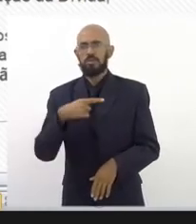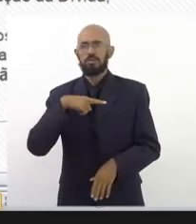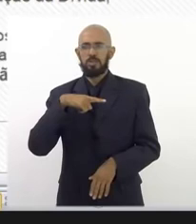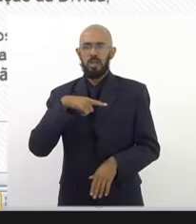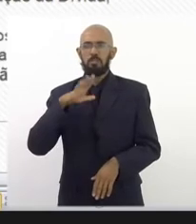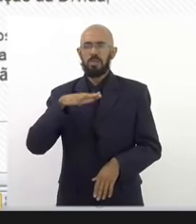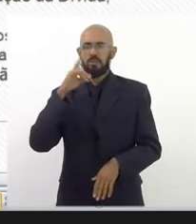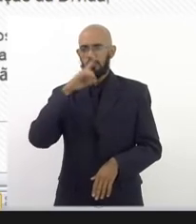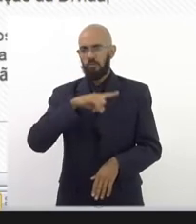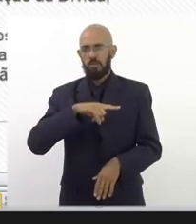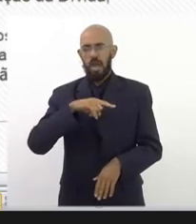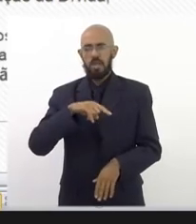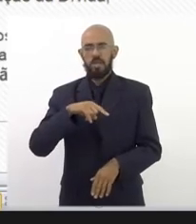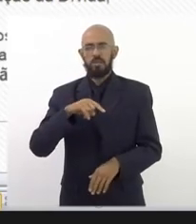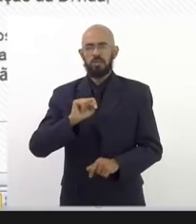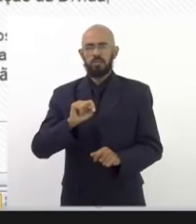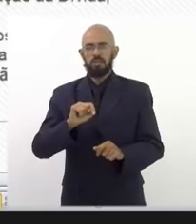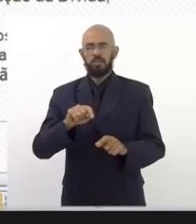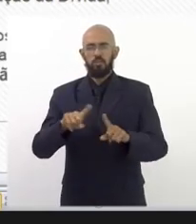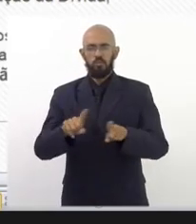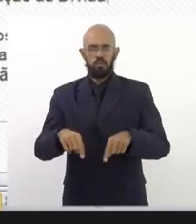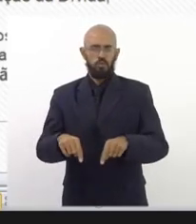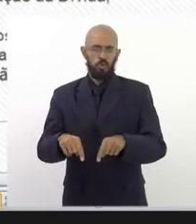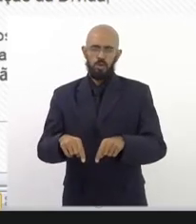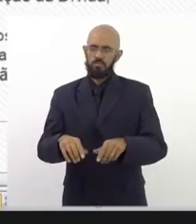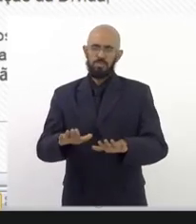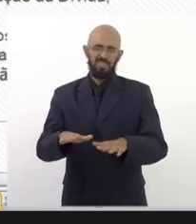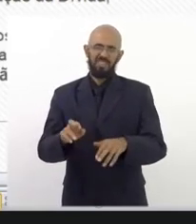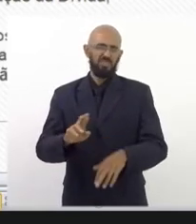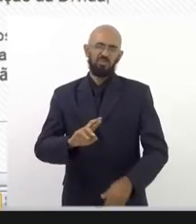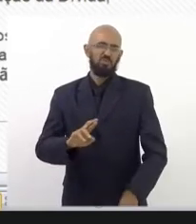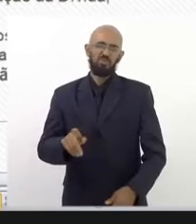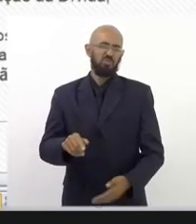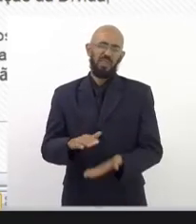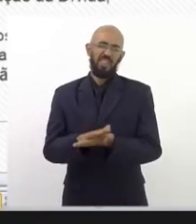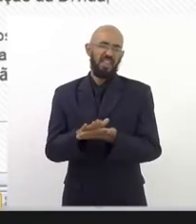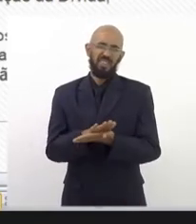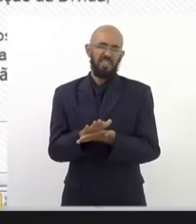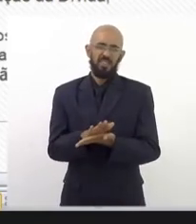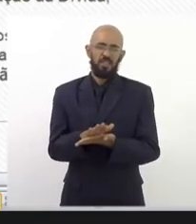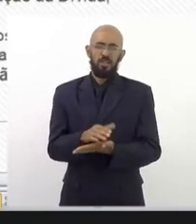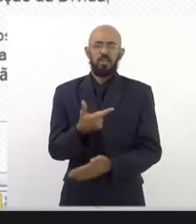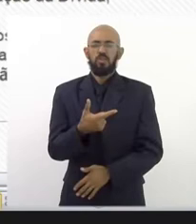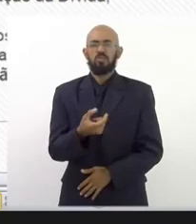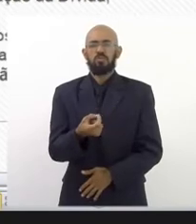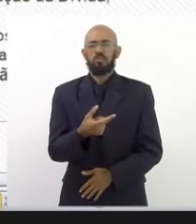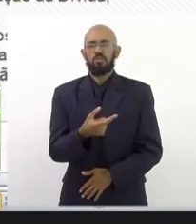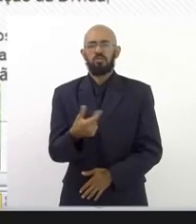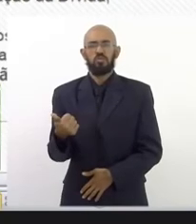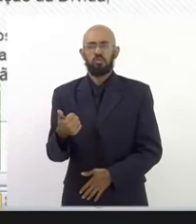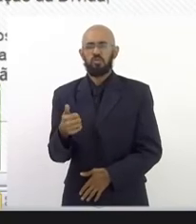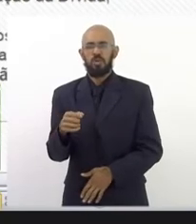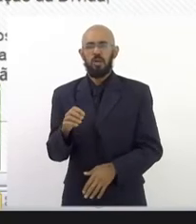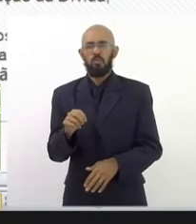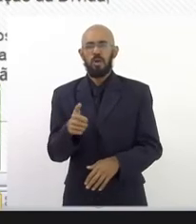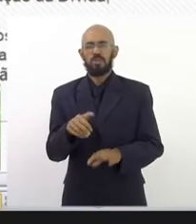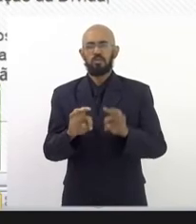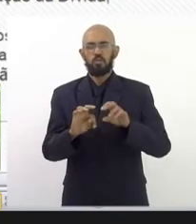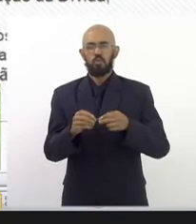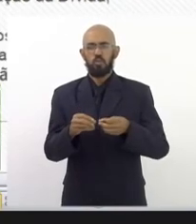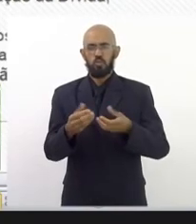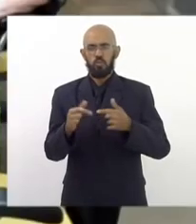na conta que acaba aportando, 14 milhões não é nada, né? 2021 a gente está praticamente tudo já liquidado também, não